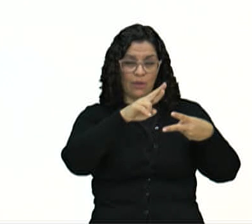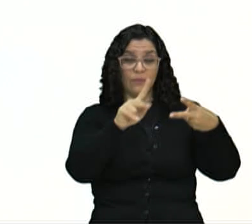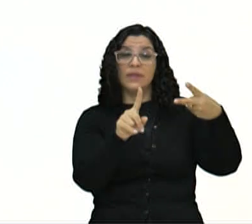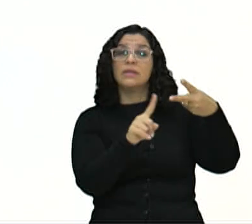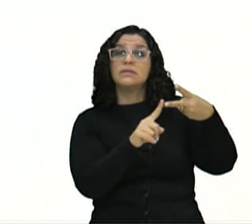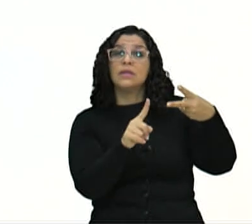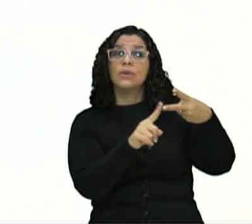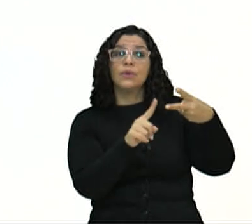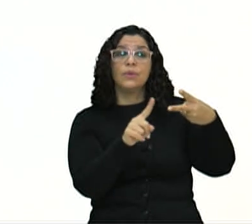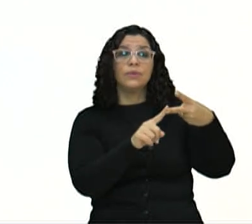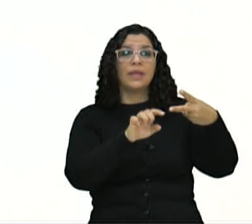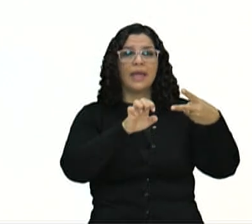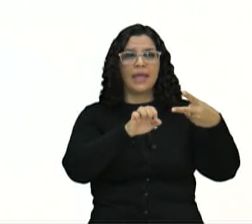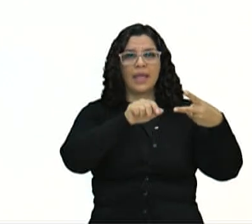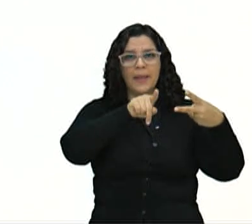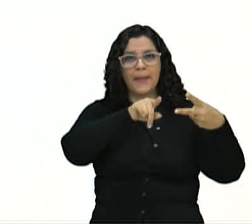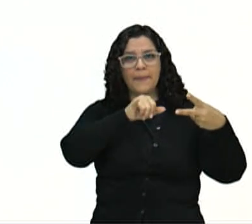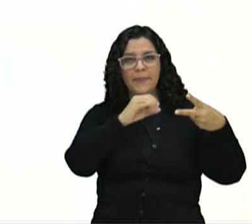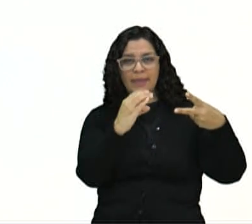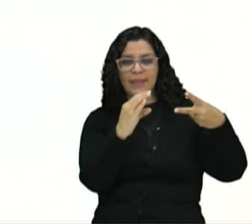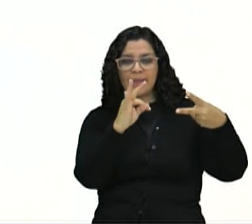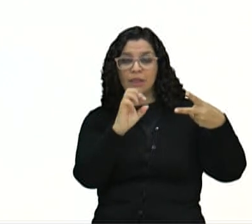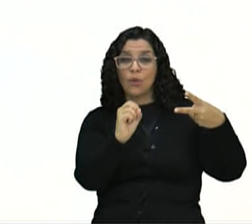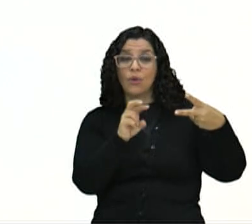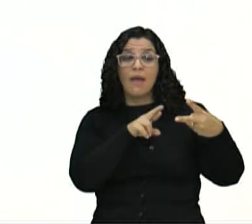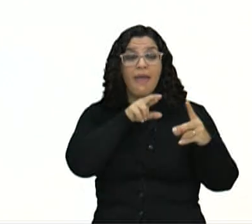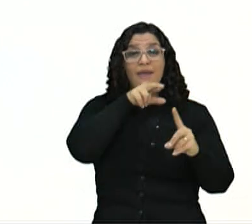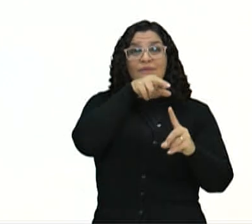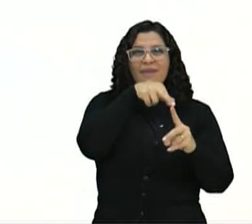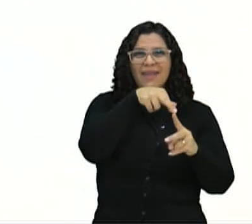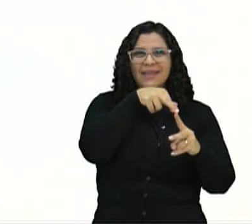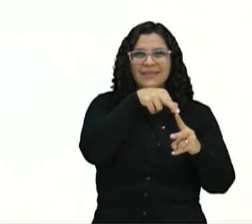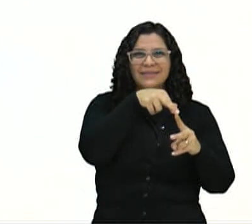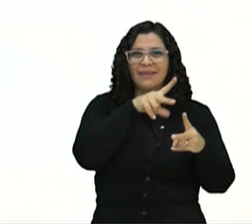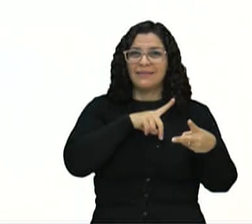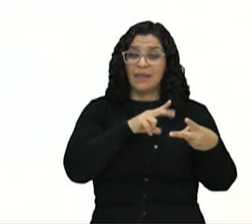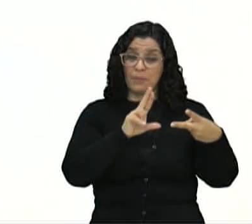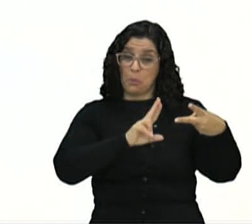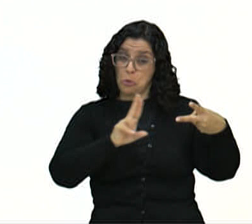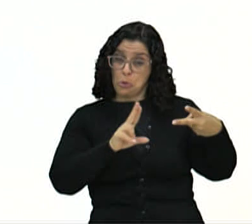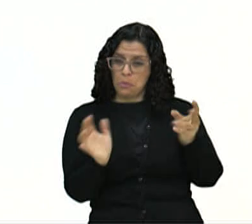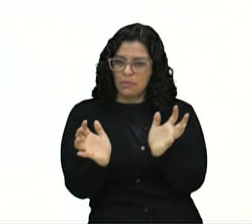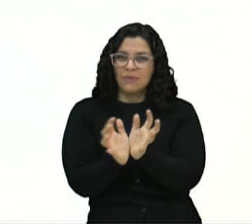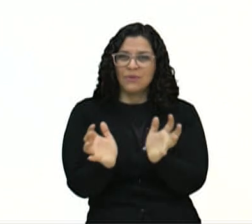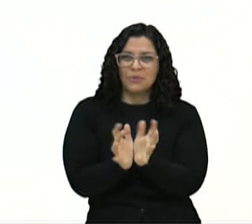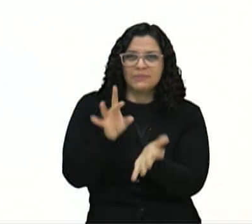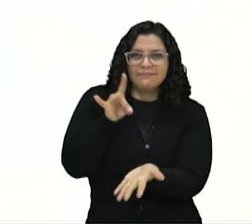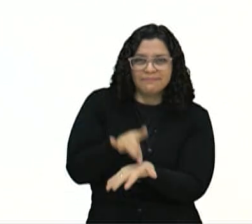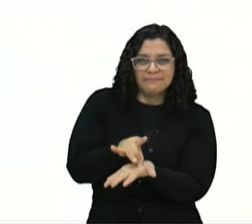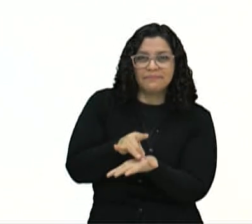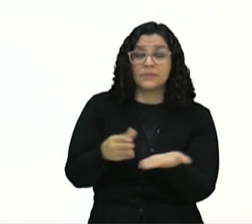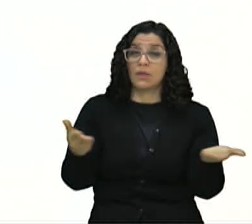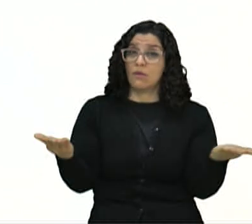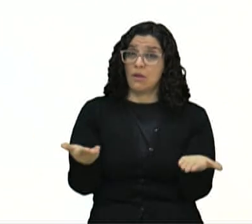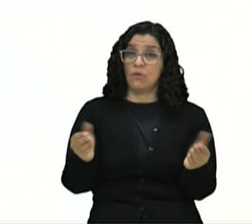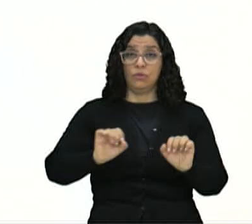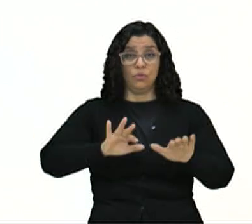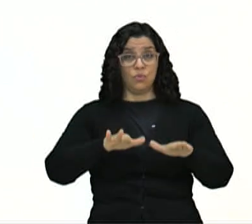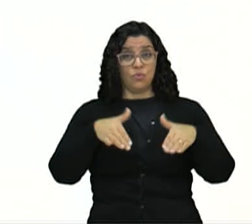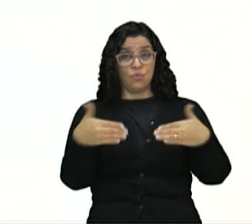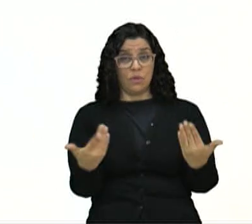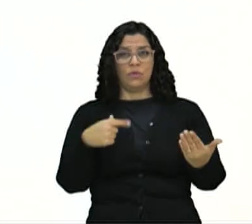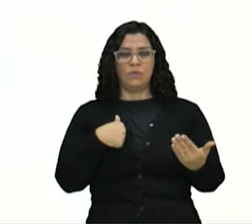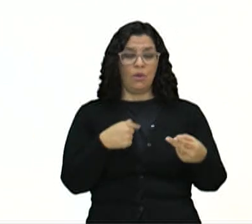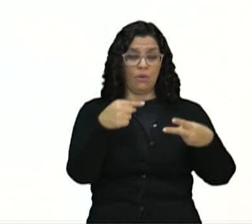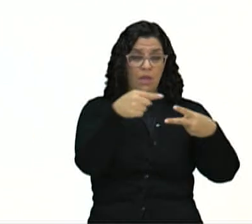é o epíteto, é o que faz referência ao gênero e dá o nome da espécie propriamente dita. Quando você